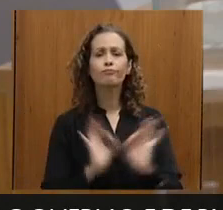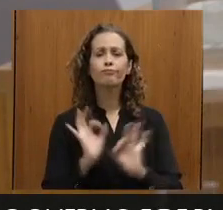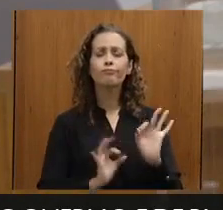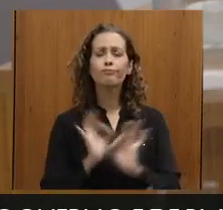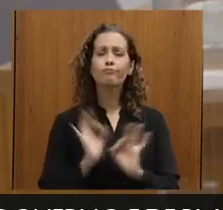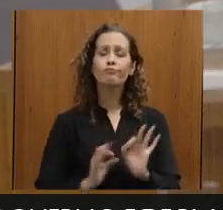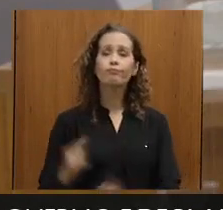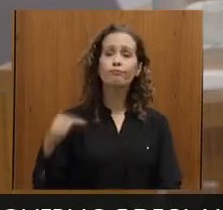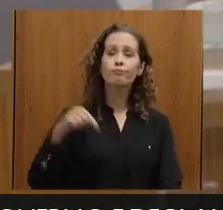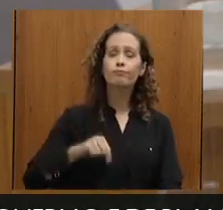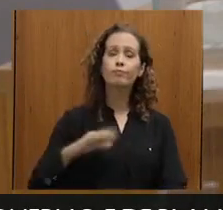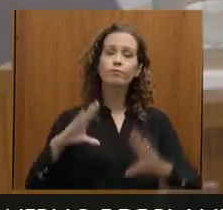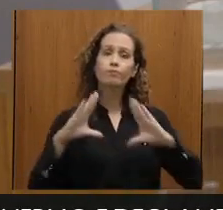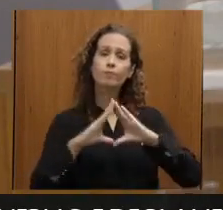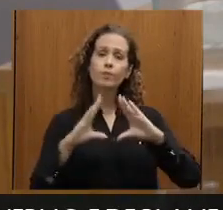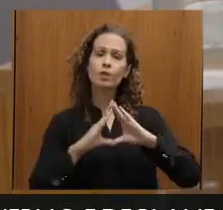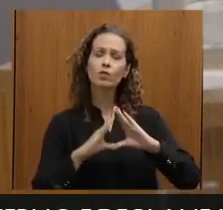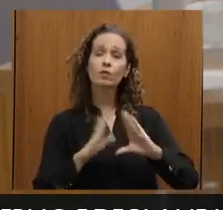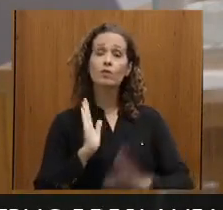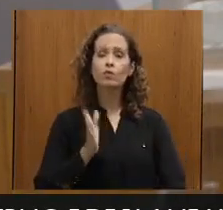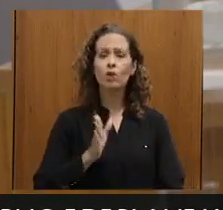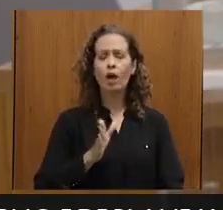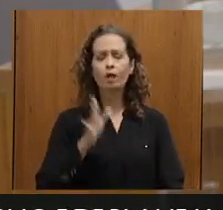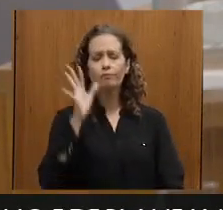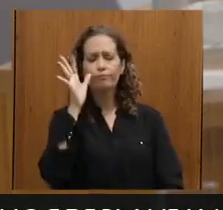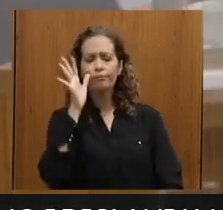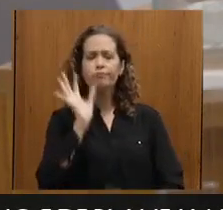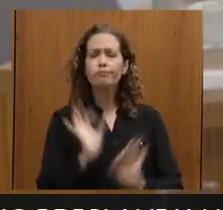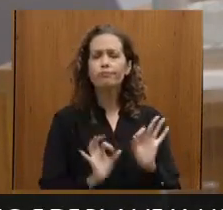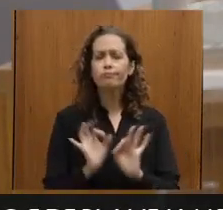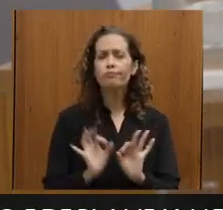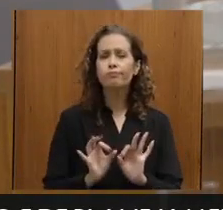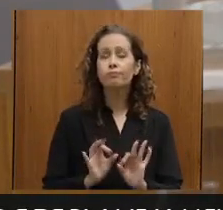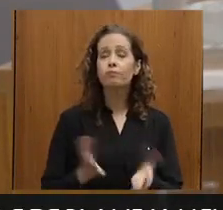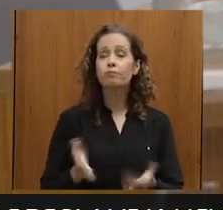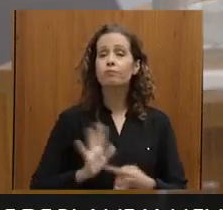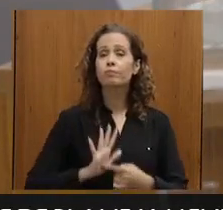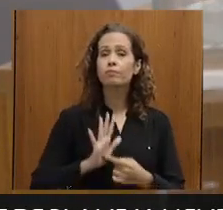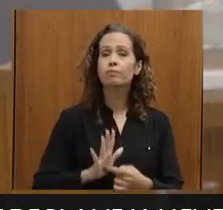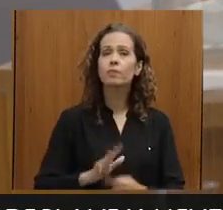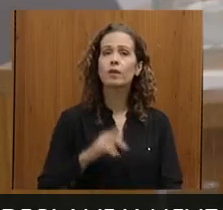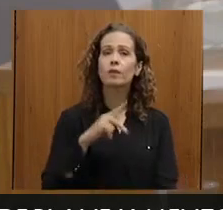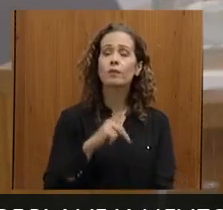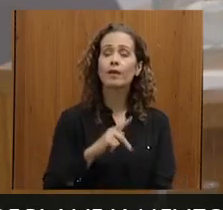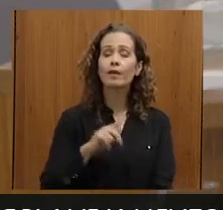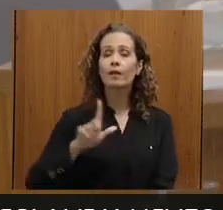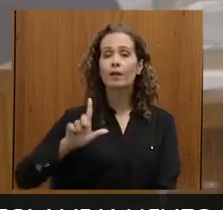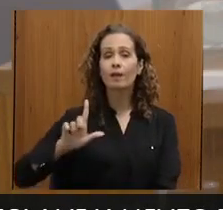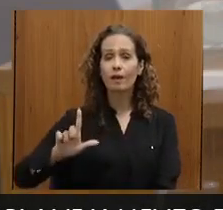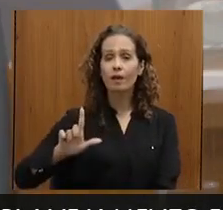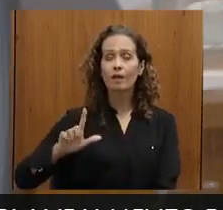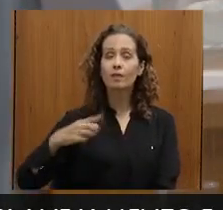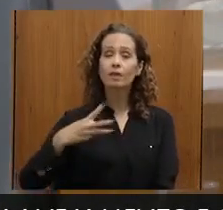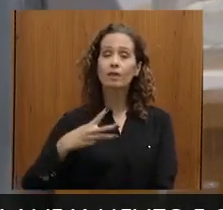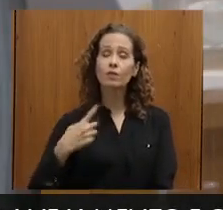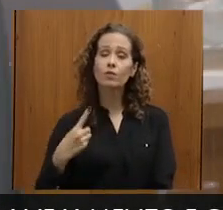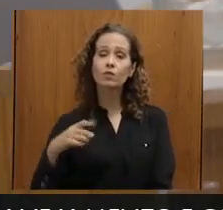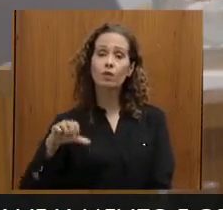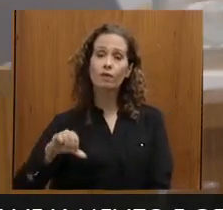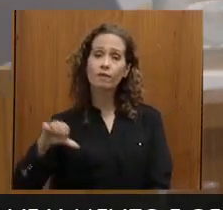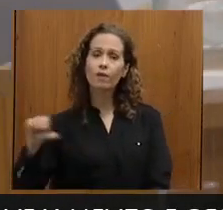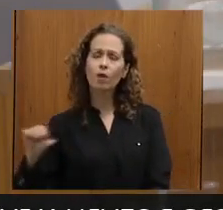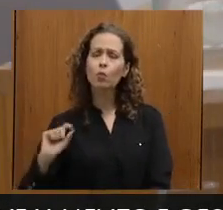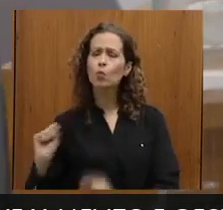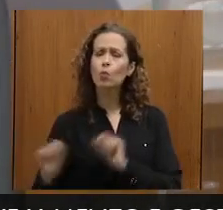Legislativa. Gostaria de citar aqui o PL 3199, que